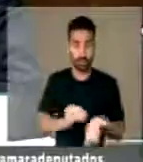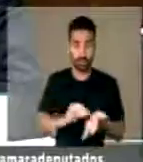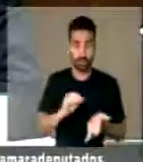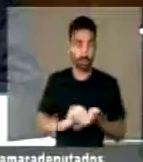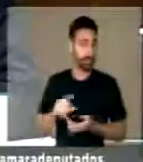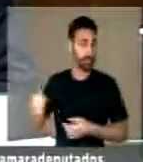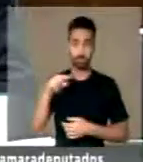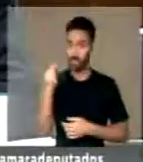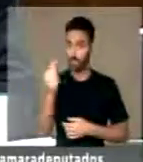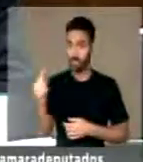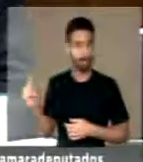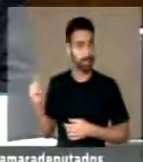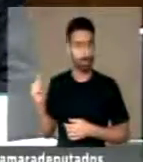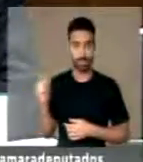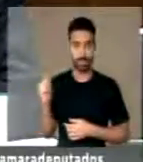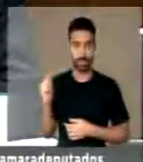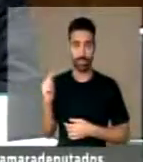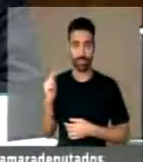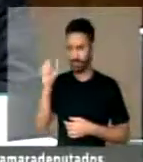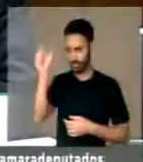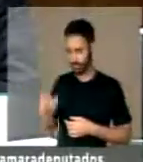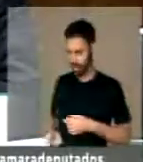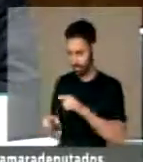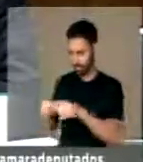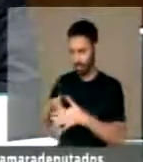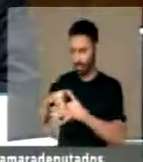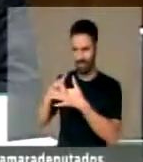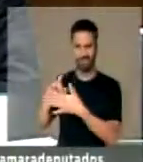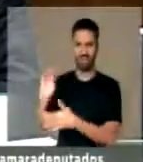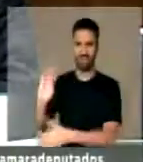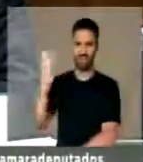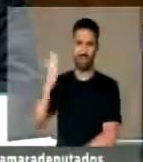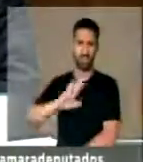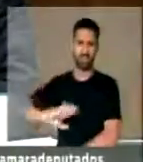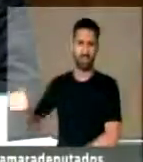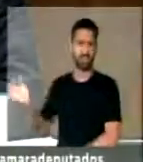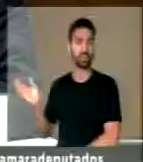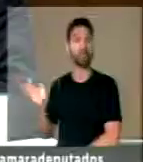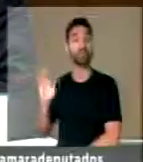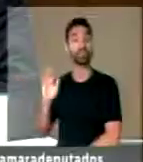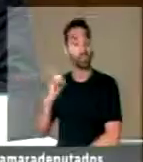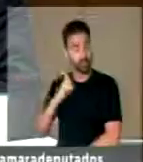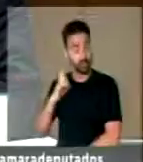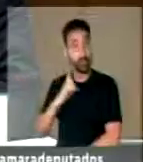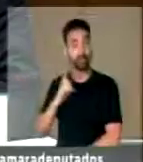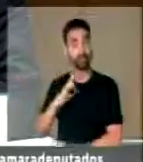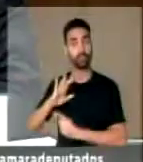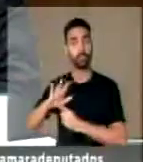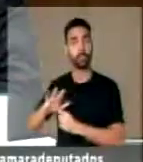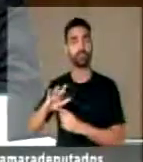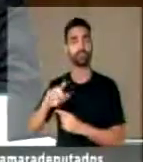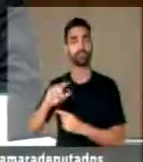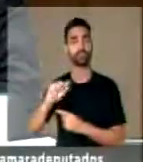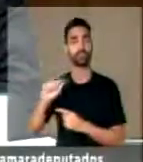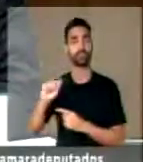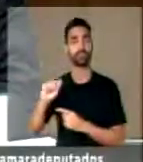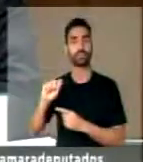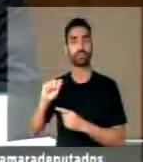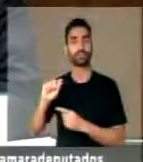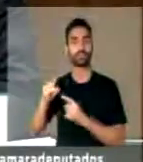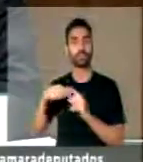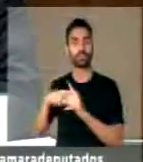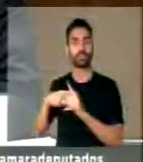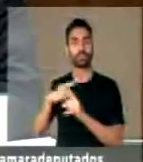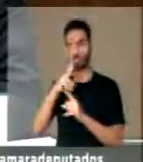reconhecido na ação dos seus falsos líderes, projeta-se com intensidade o clarão